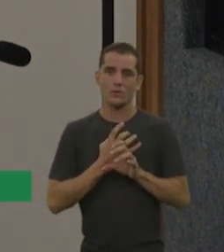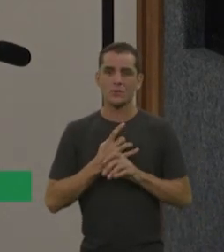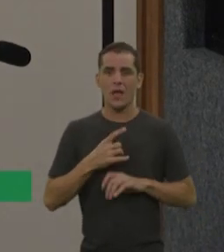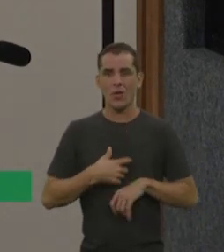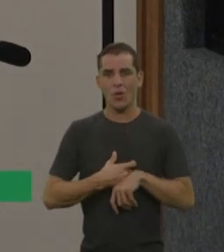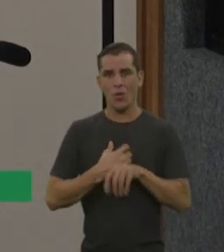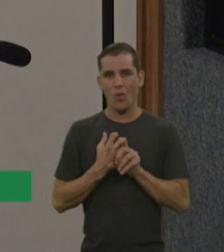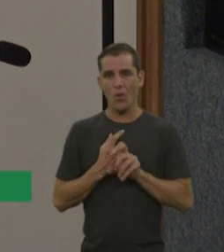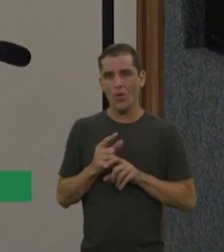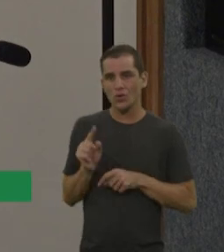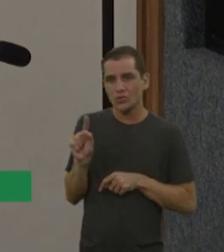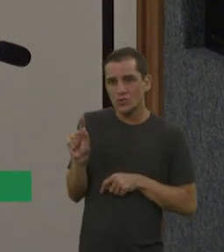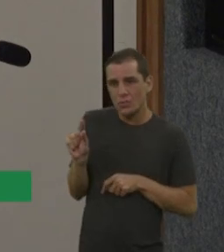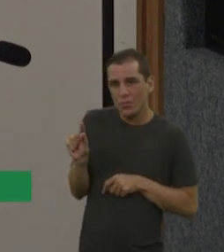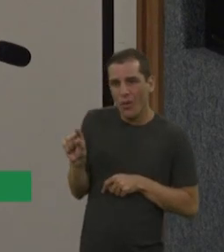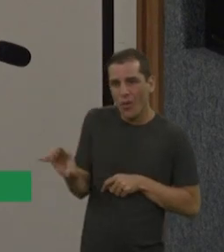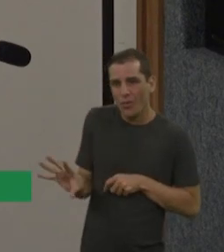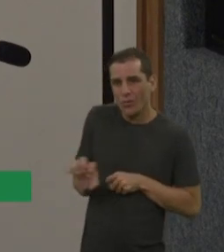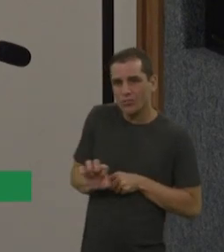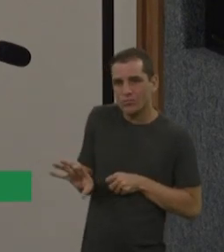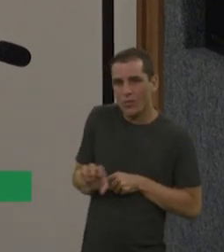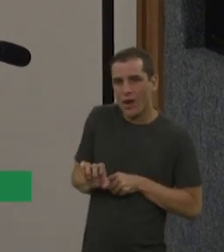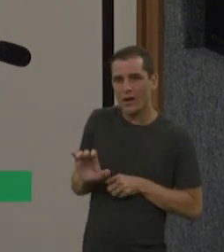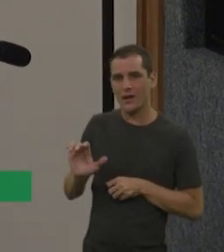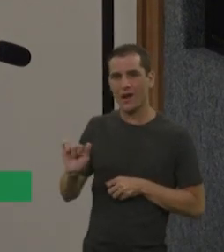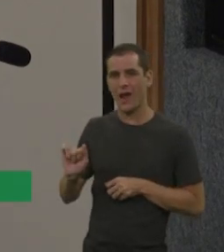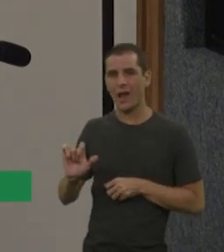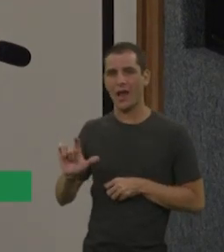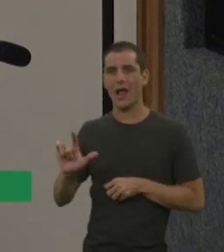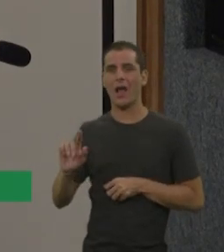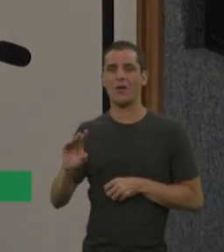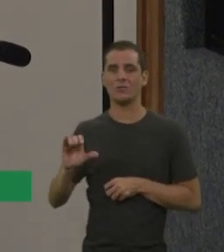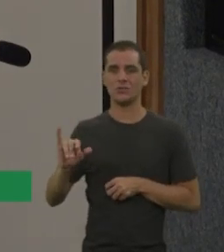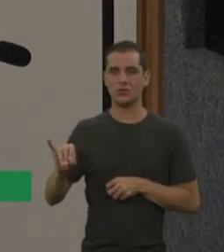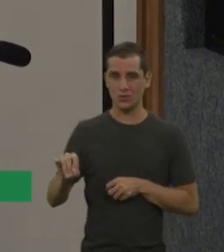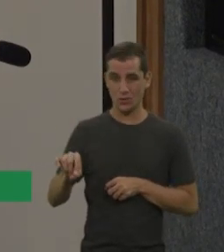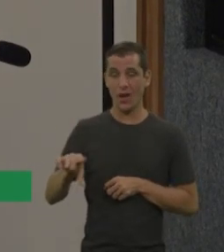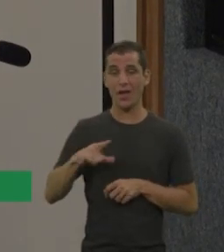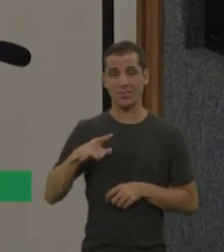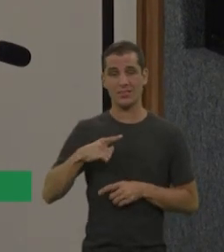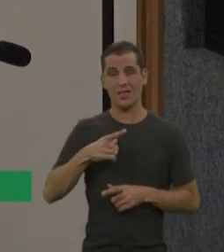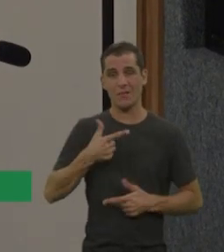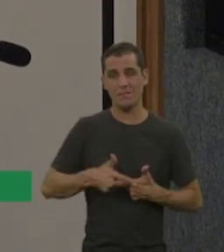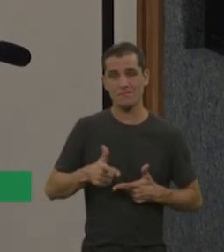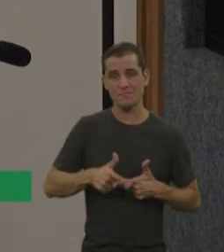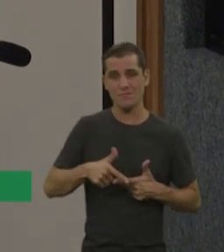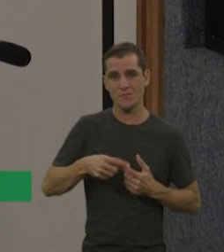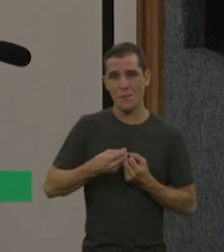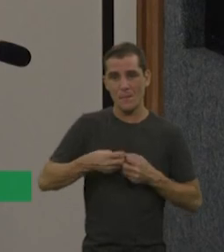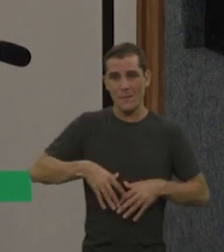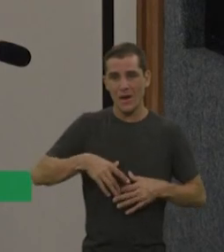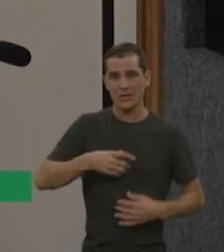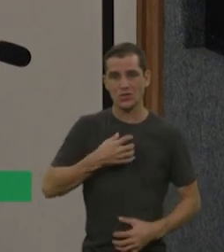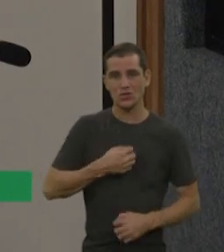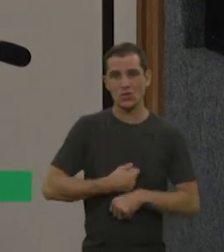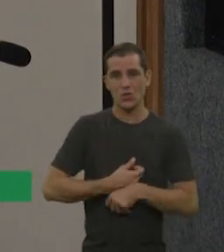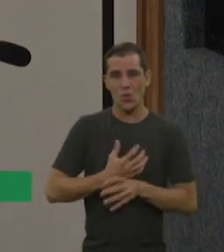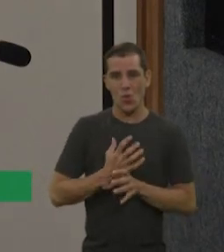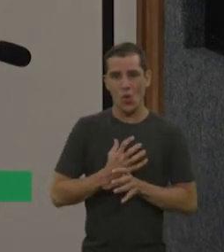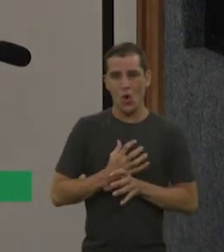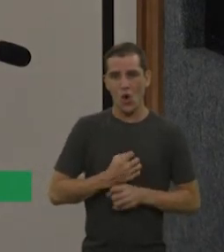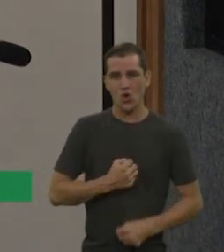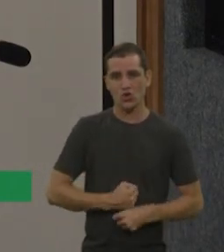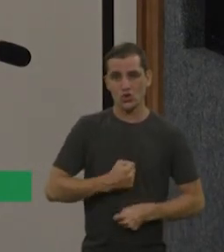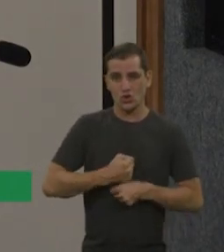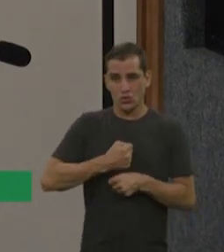captar muito pouco cálcio. Tá? Então, por isso, eu tenho uma destruição óssea progressiva também. Então, quanto mais